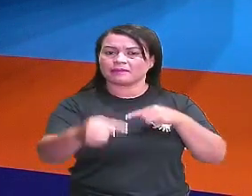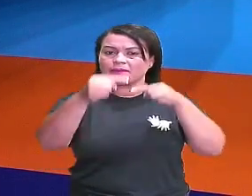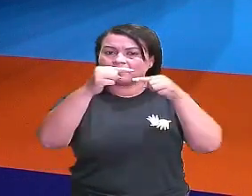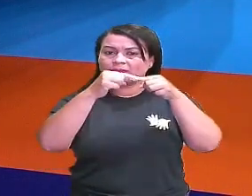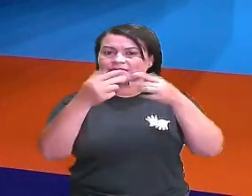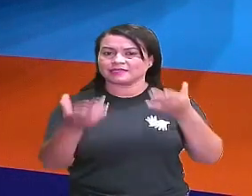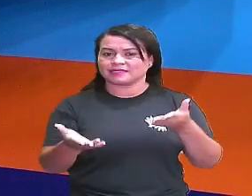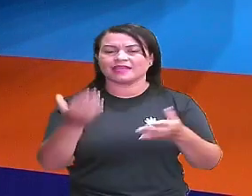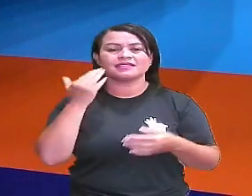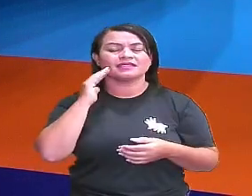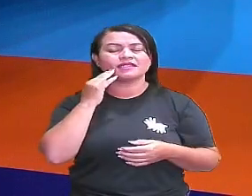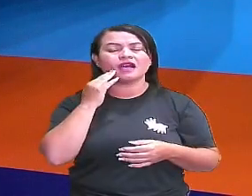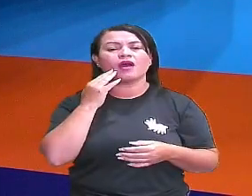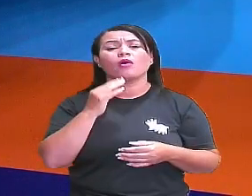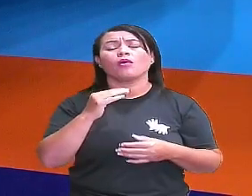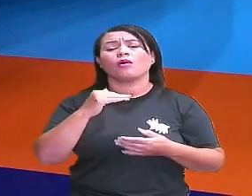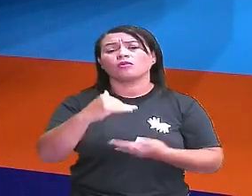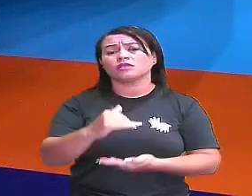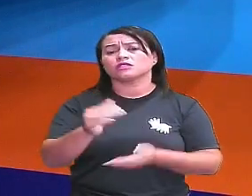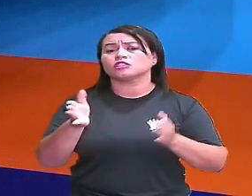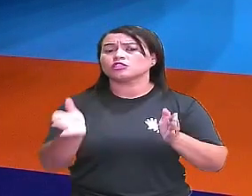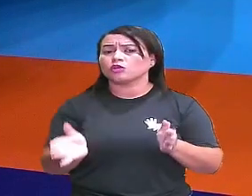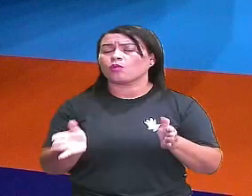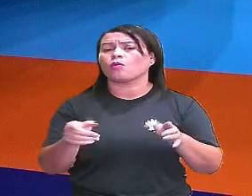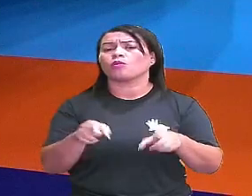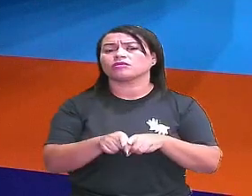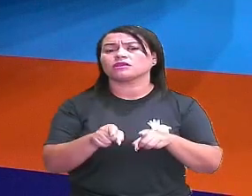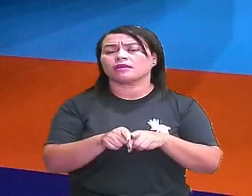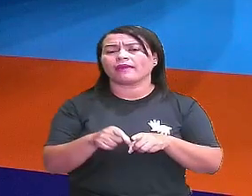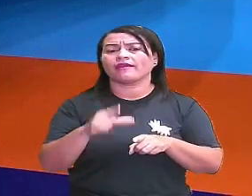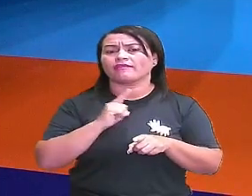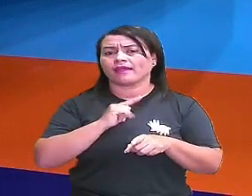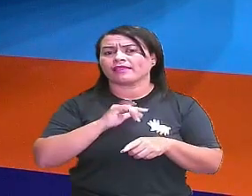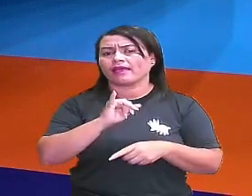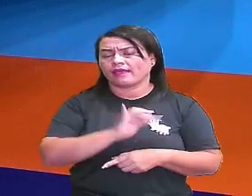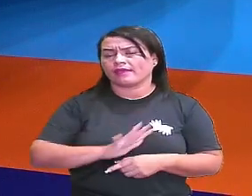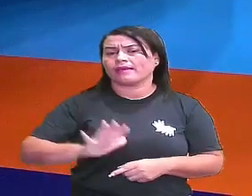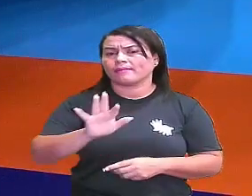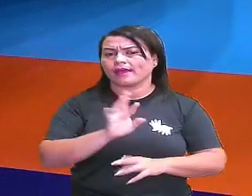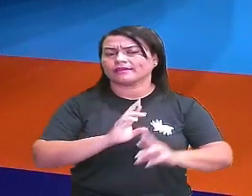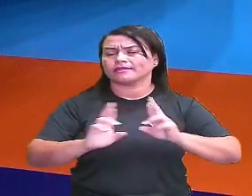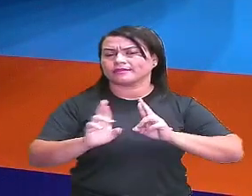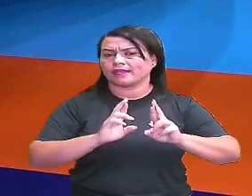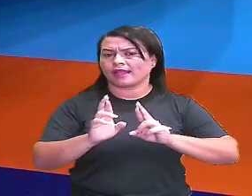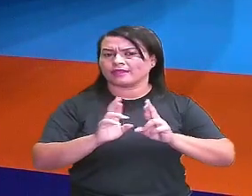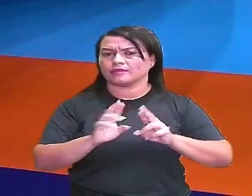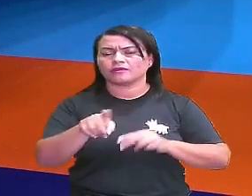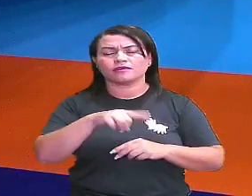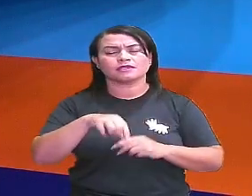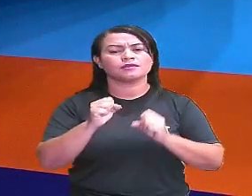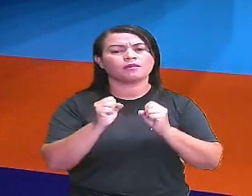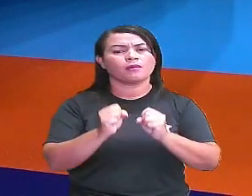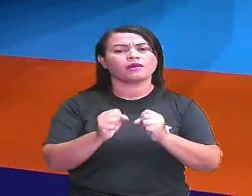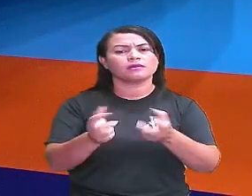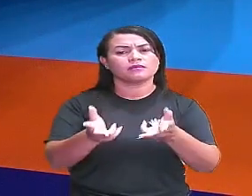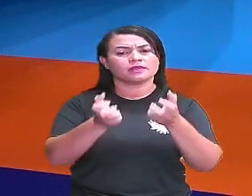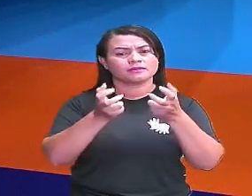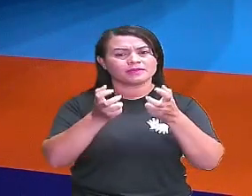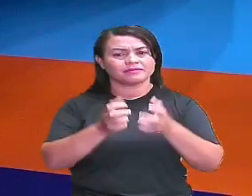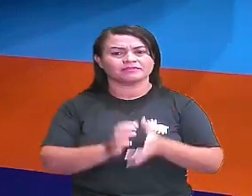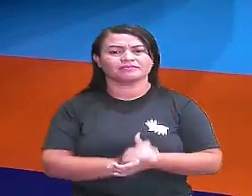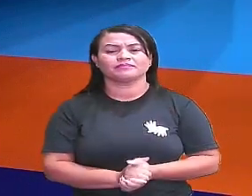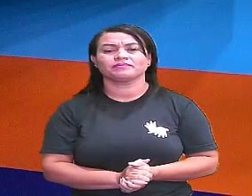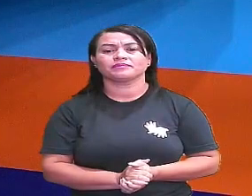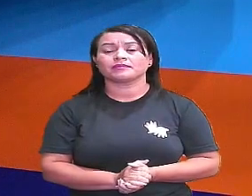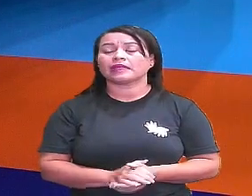ok? Referência do cubo, então vão aparecer imagens dentro desta relação, para que vocês possam perceber.